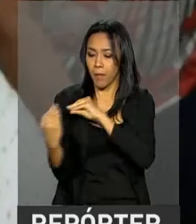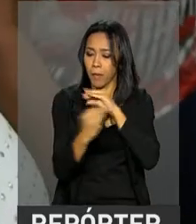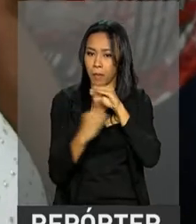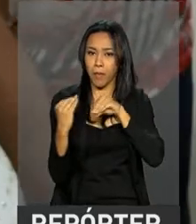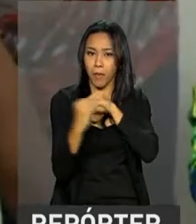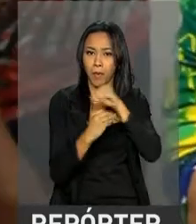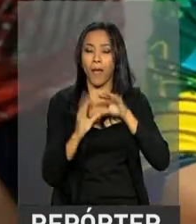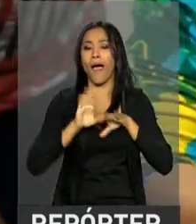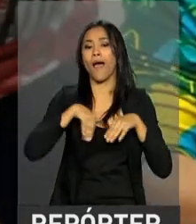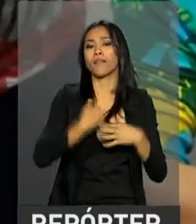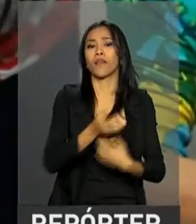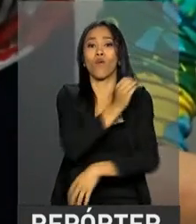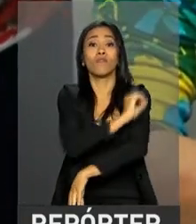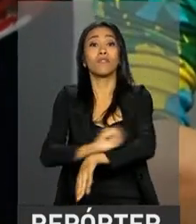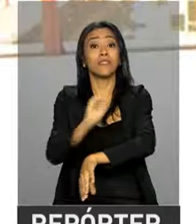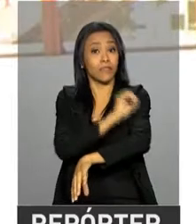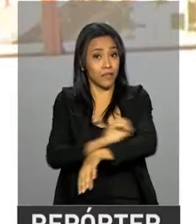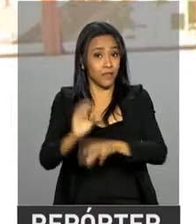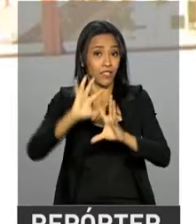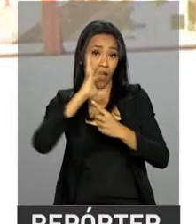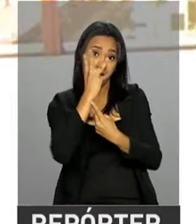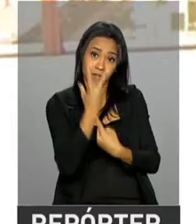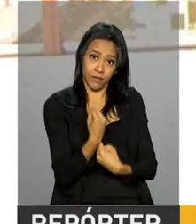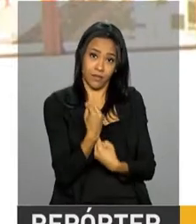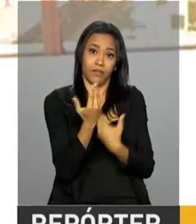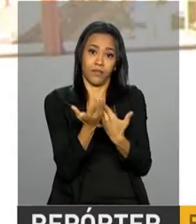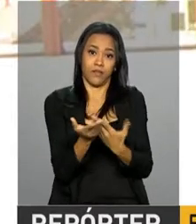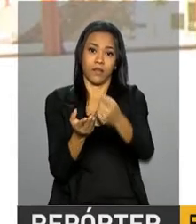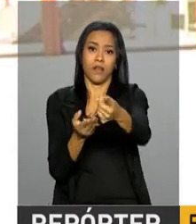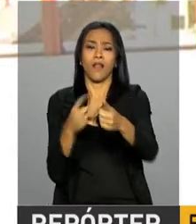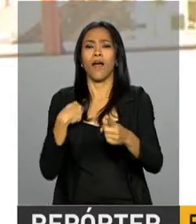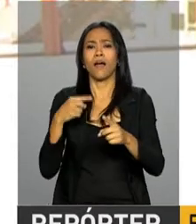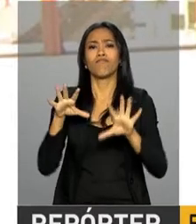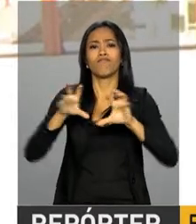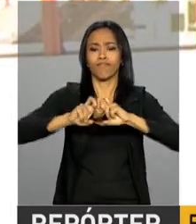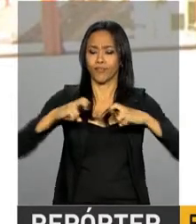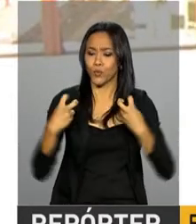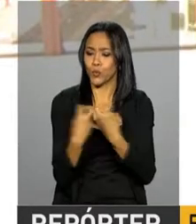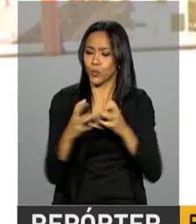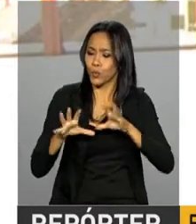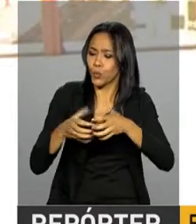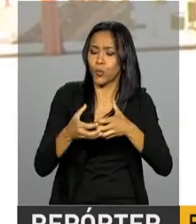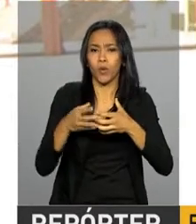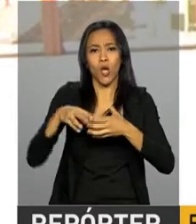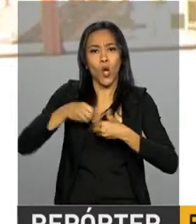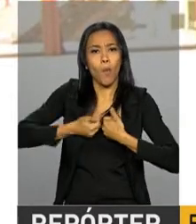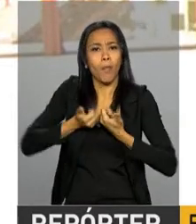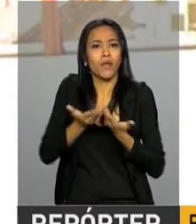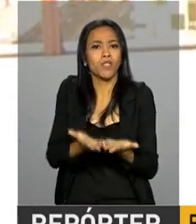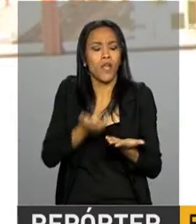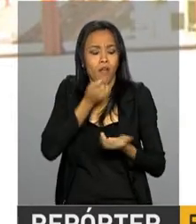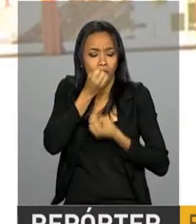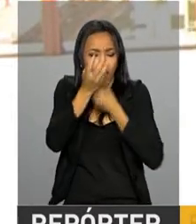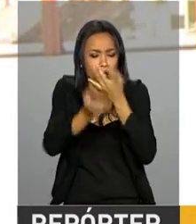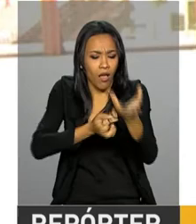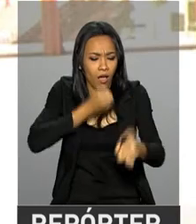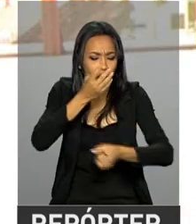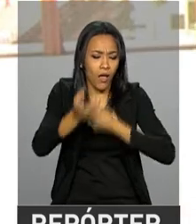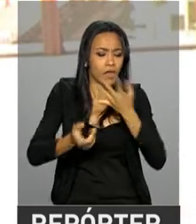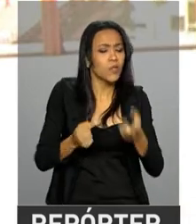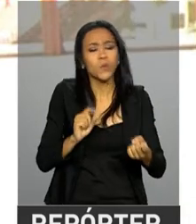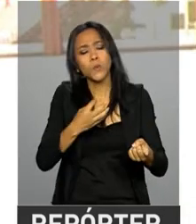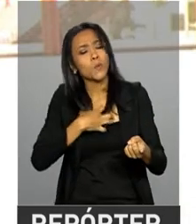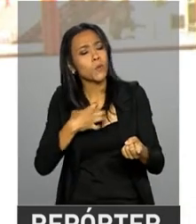até oficinas de artesanato é aliás compartilhavam emoções compartilhavam como elas o que de que forma cada